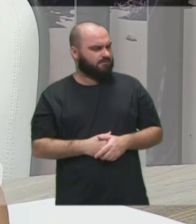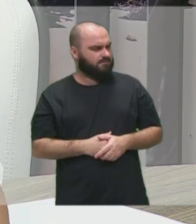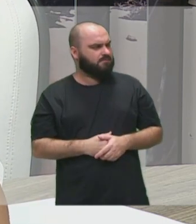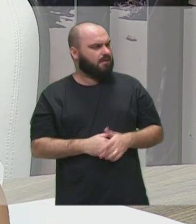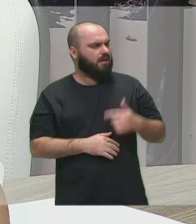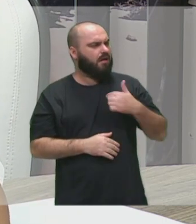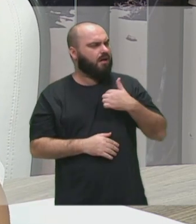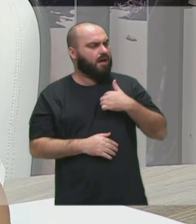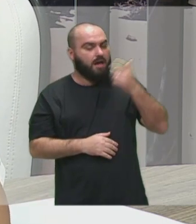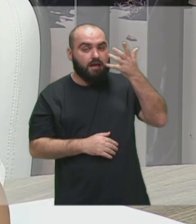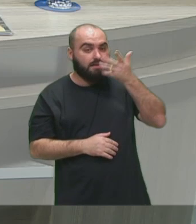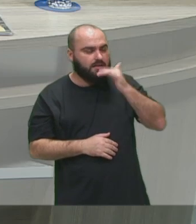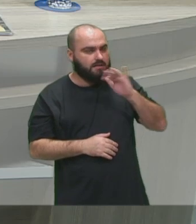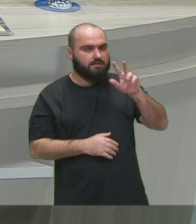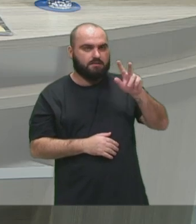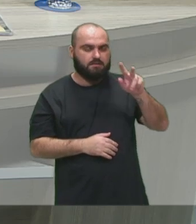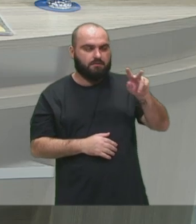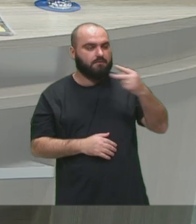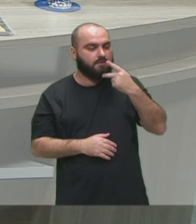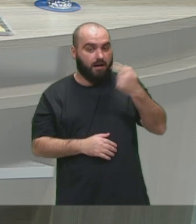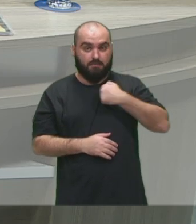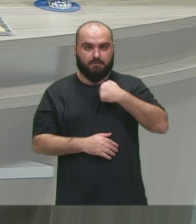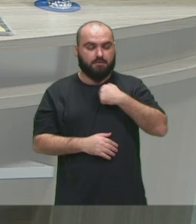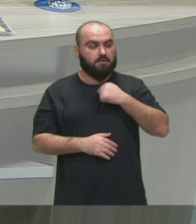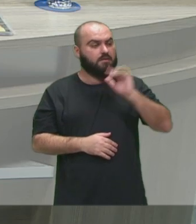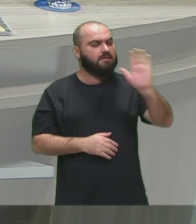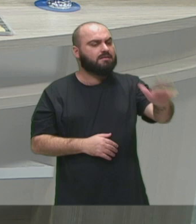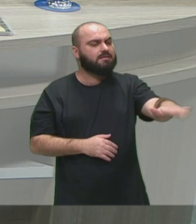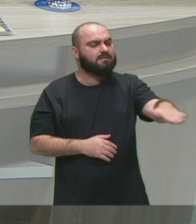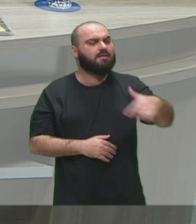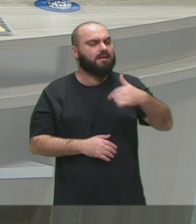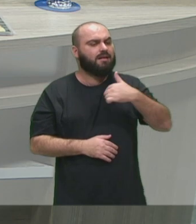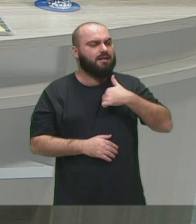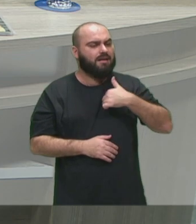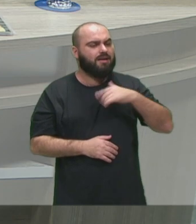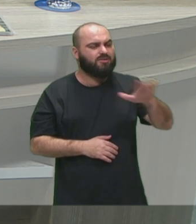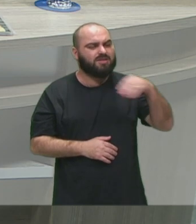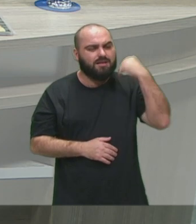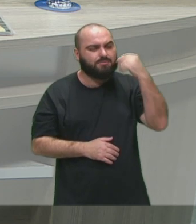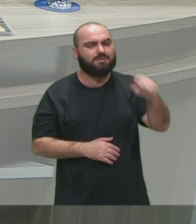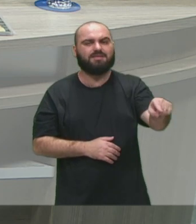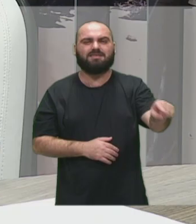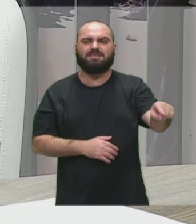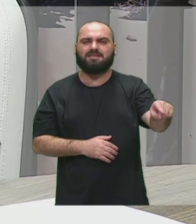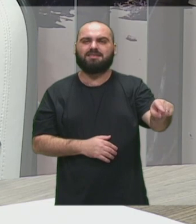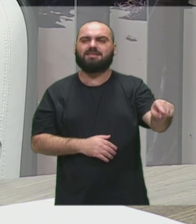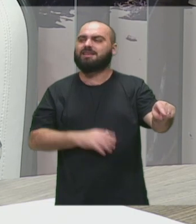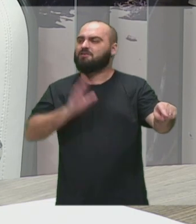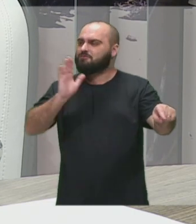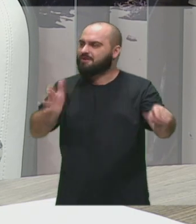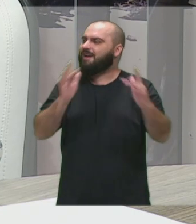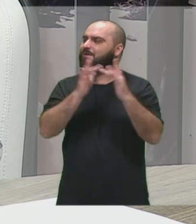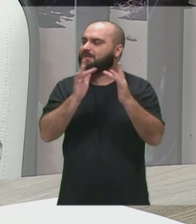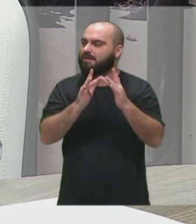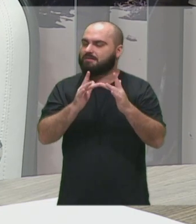passei por isso. Tia, eu estou passando por isso. E à medida que eu fui pintando, eu disse, poxa,